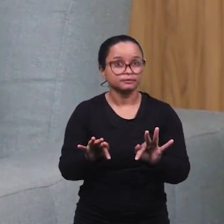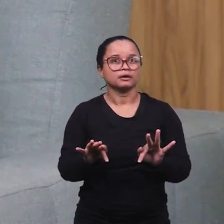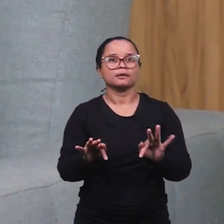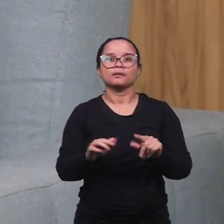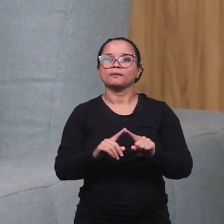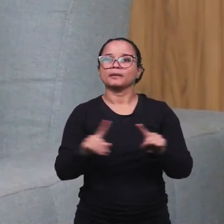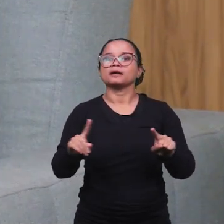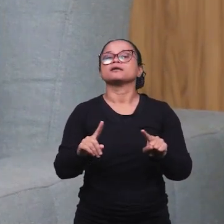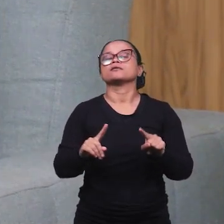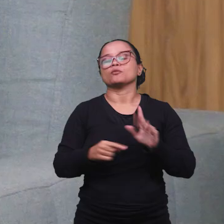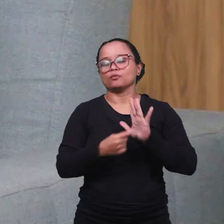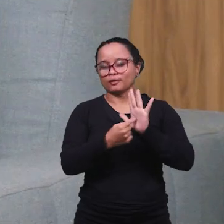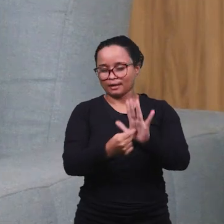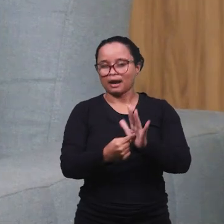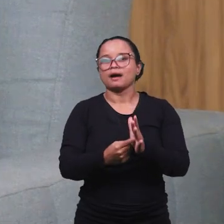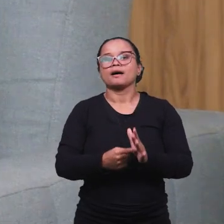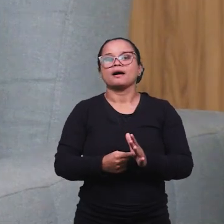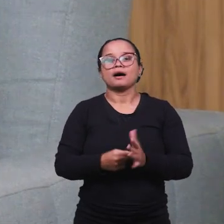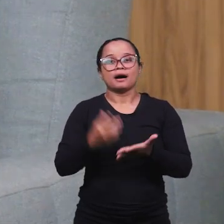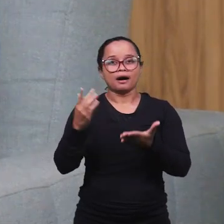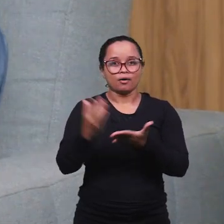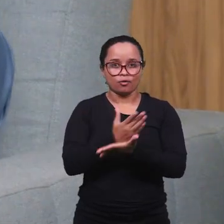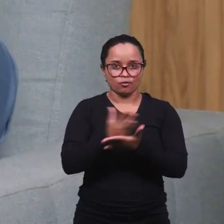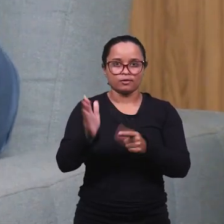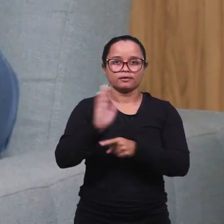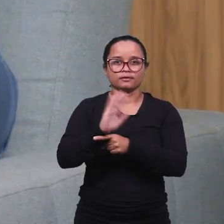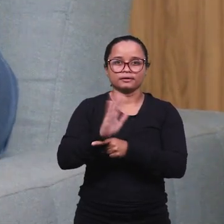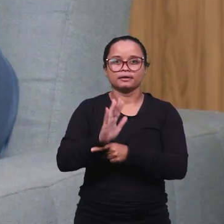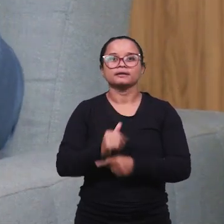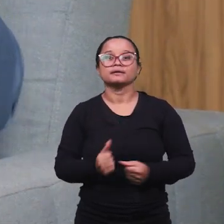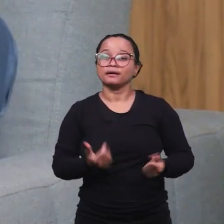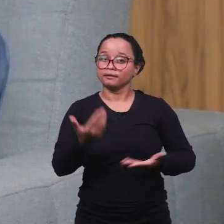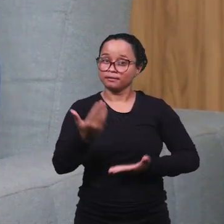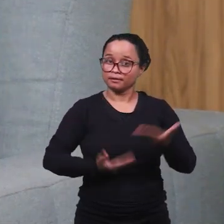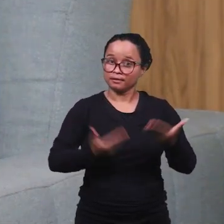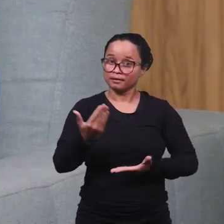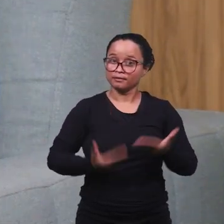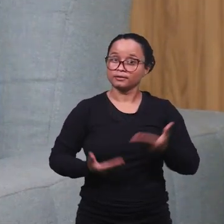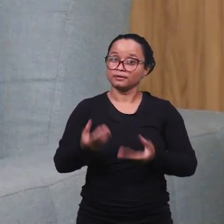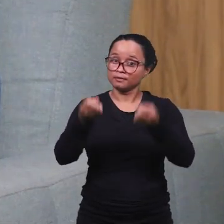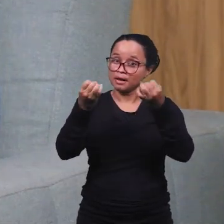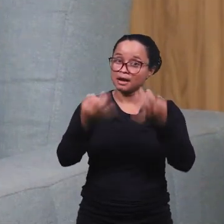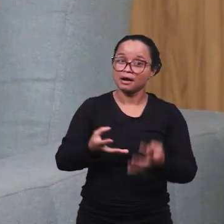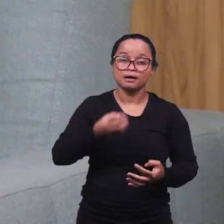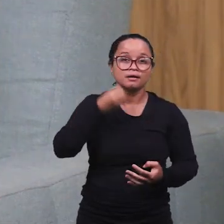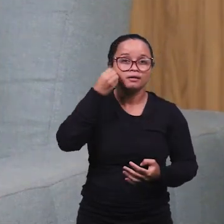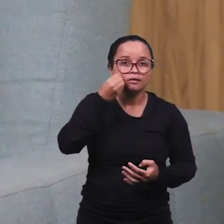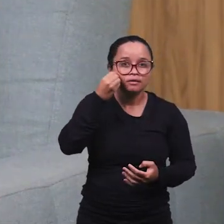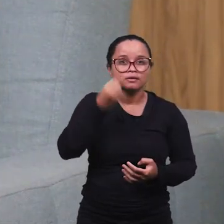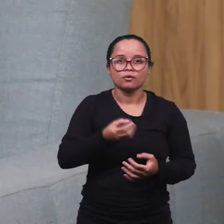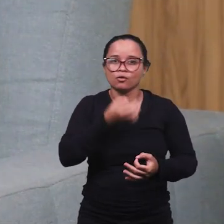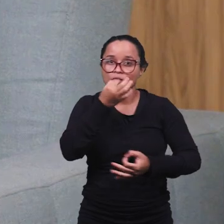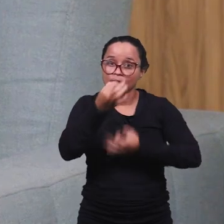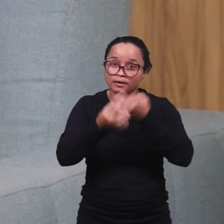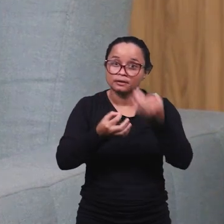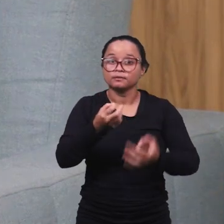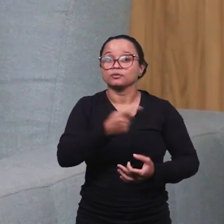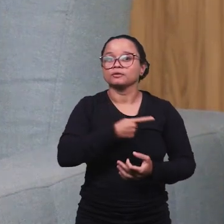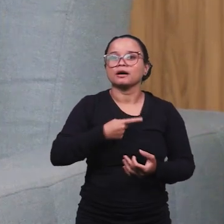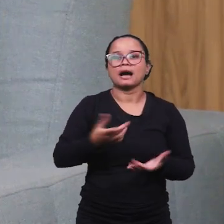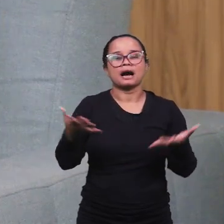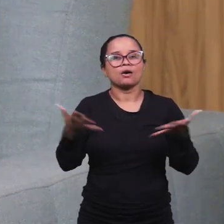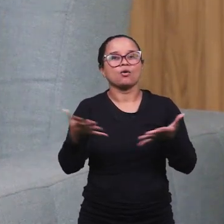fato, nós vamos exibir mais alguns vídeos. Os vídeos que foram exibidos de irmãos que contaram as suas experiências foram aqui comentados